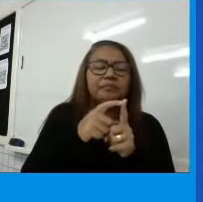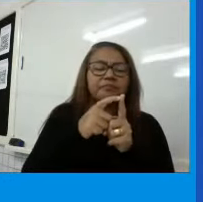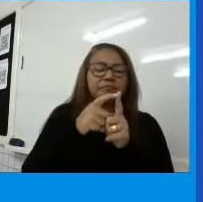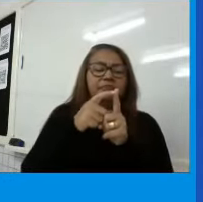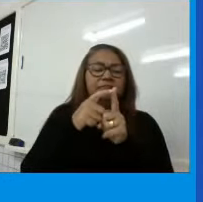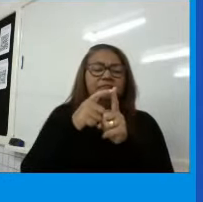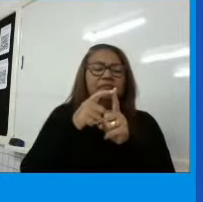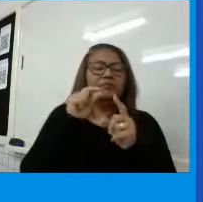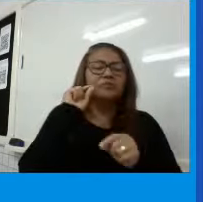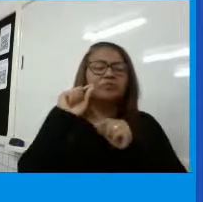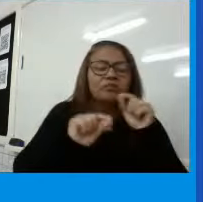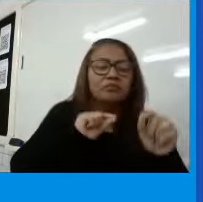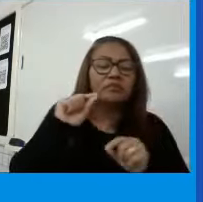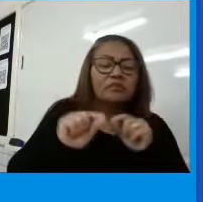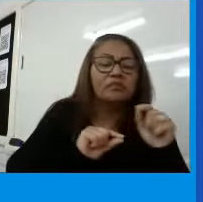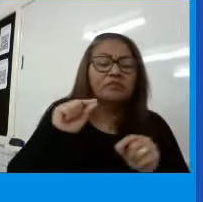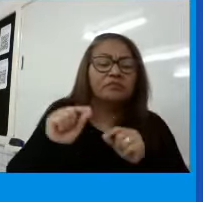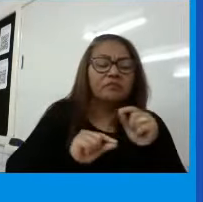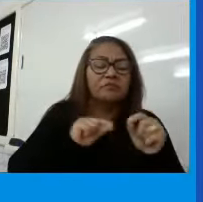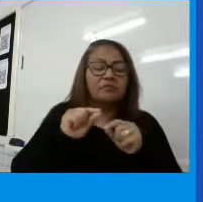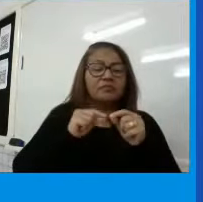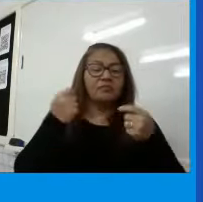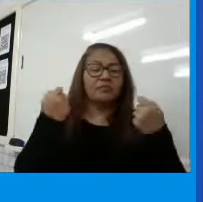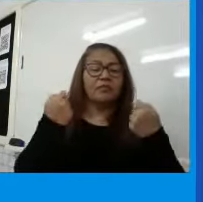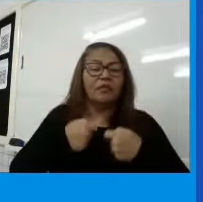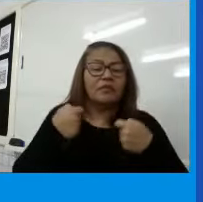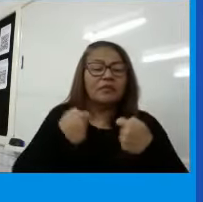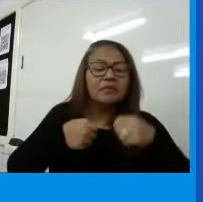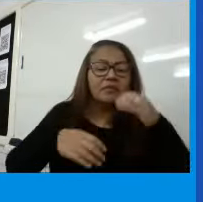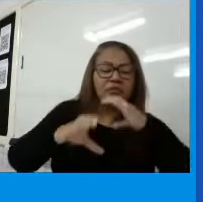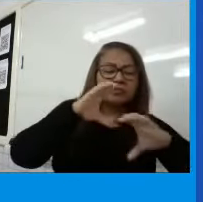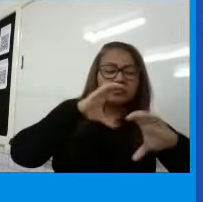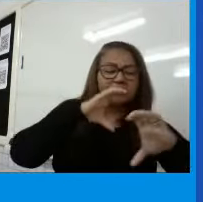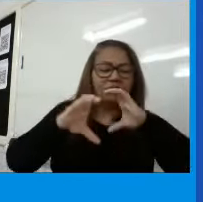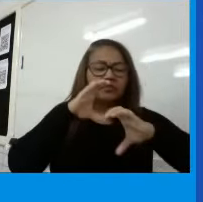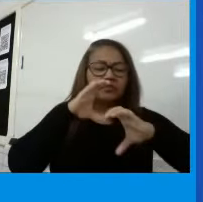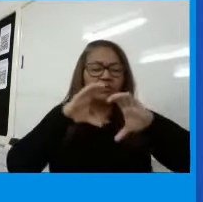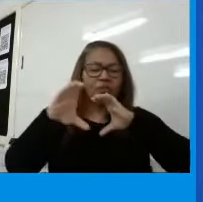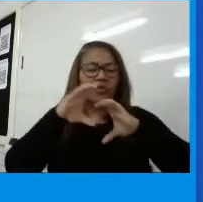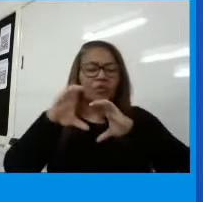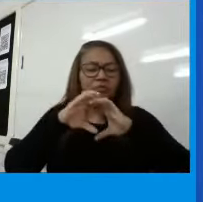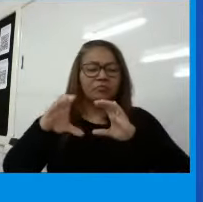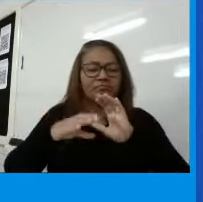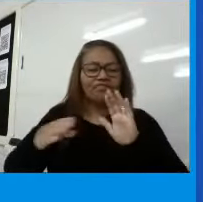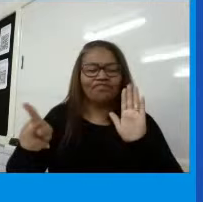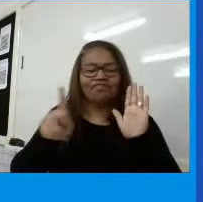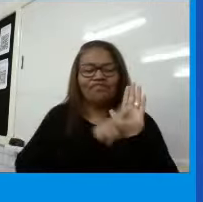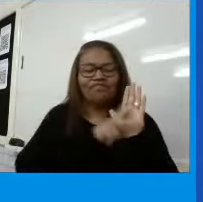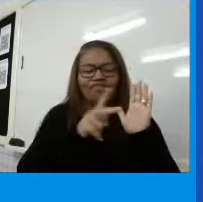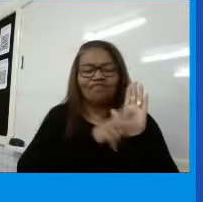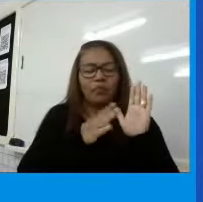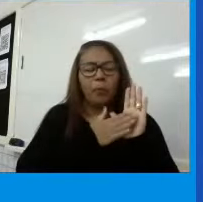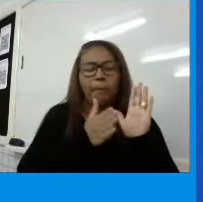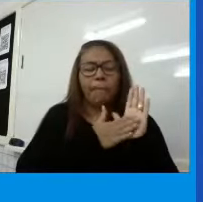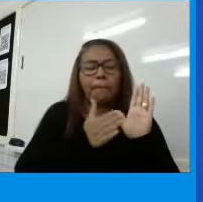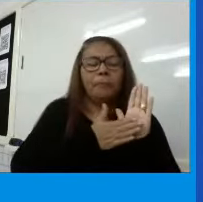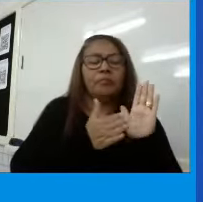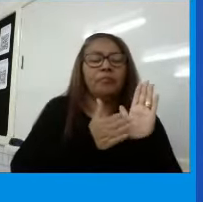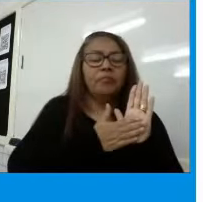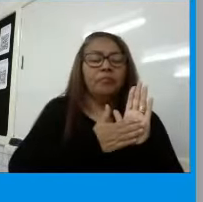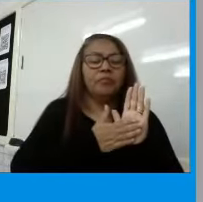de aumentar o nosso jargão e, de fato, a gente conseguir se comunicar com mais propriedade com o nosso público-alvo, que são os estudantes,